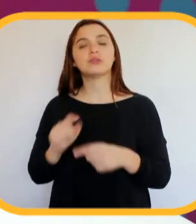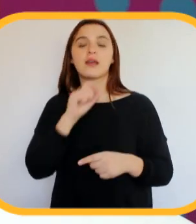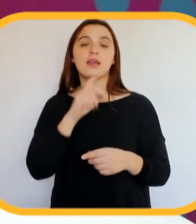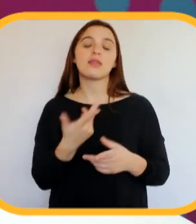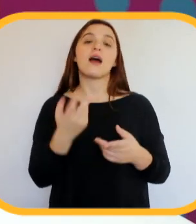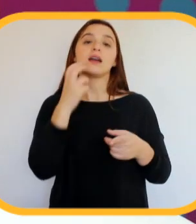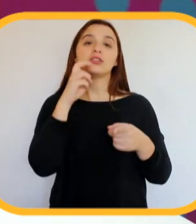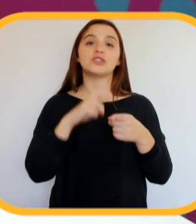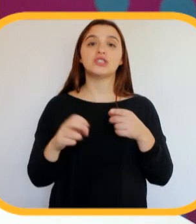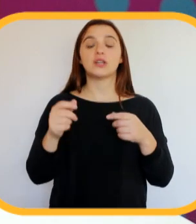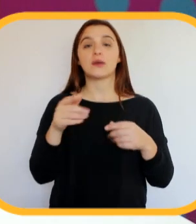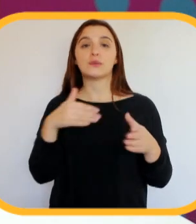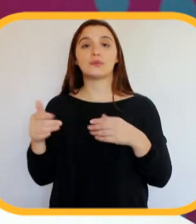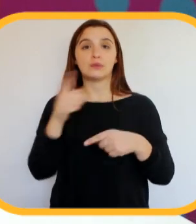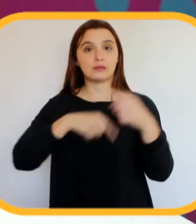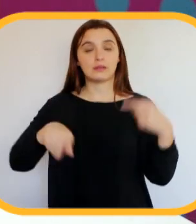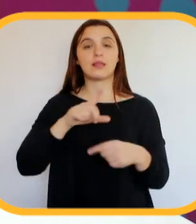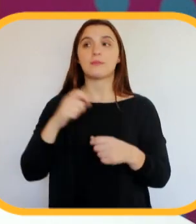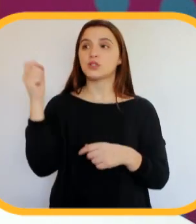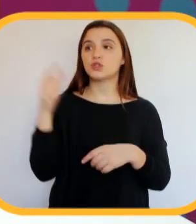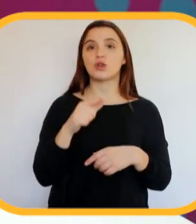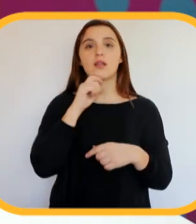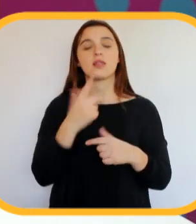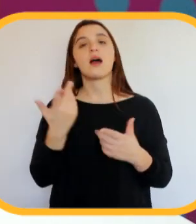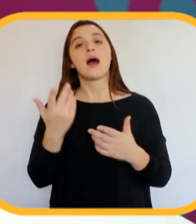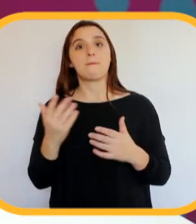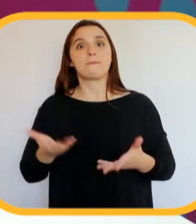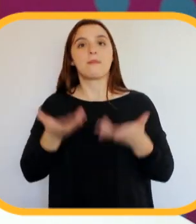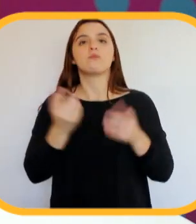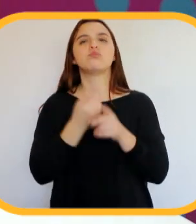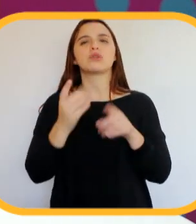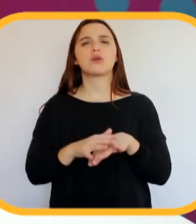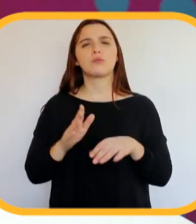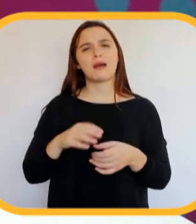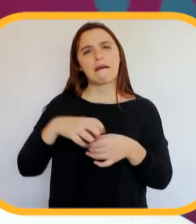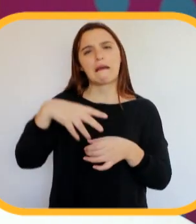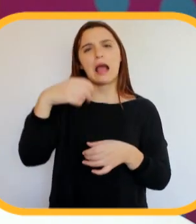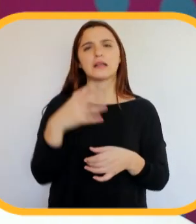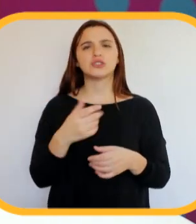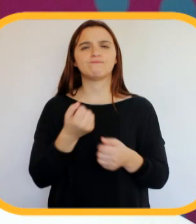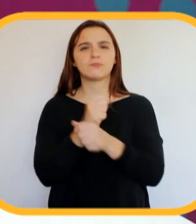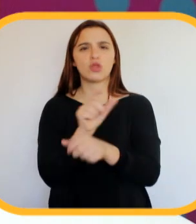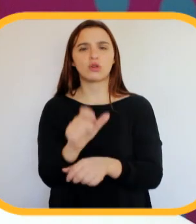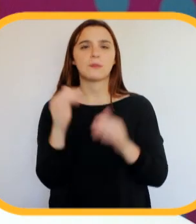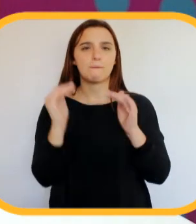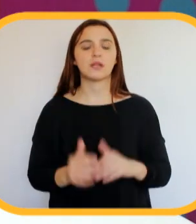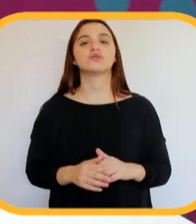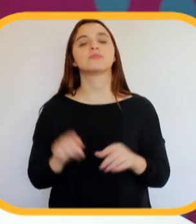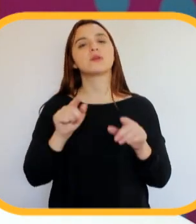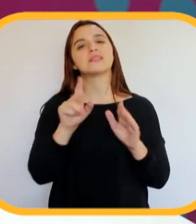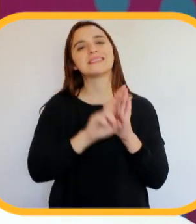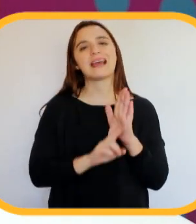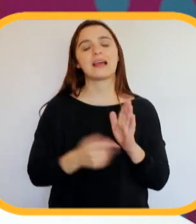capacidade de energia eólica e solar, o que reduz as emissões de gases tóxicos. As políticas adotadas pelos países